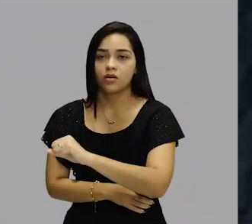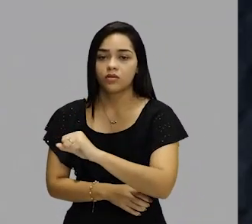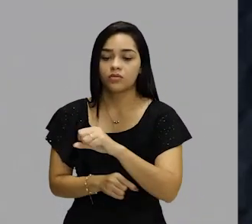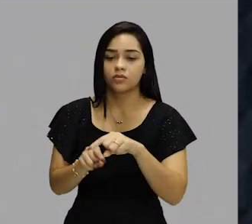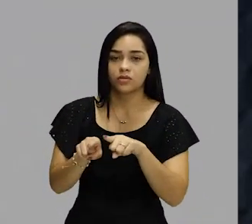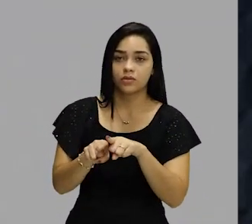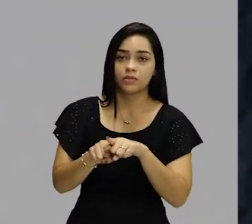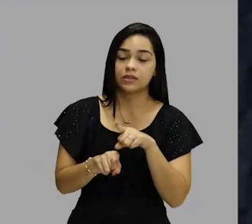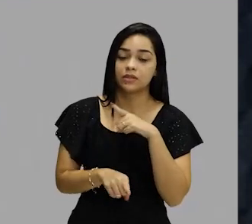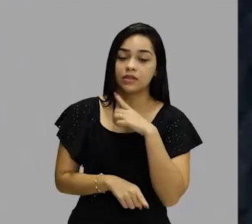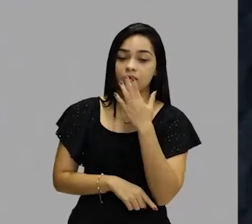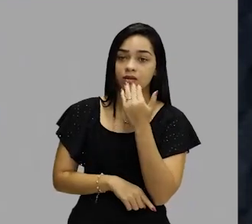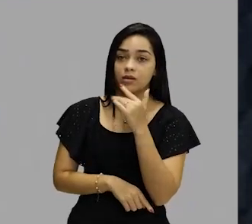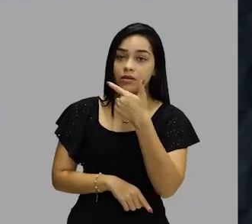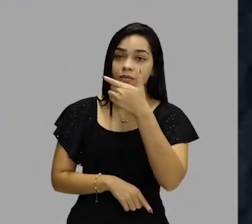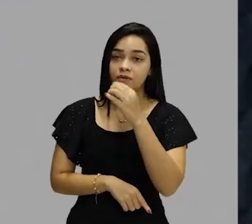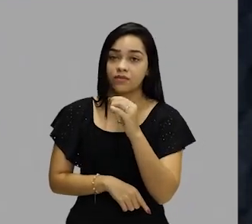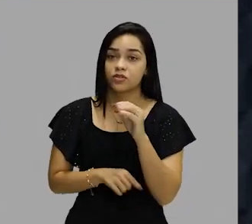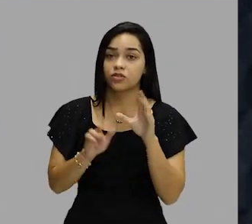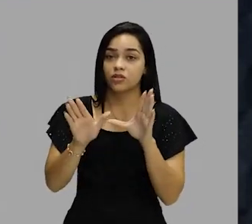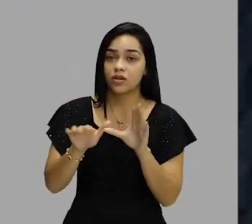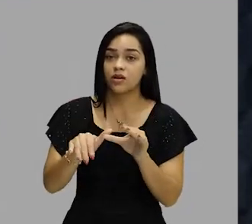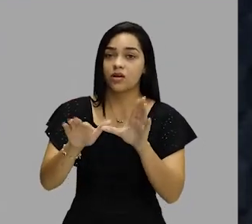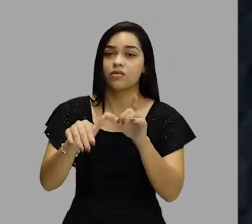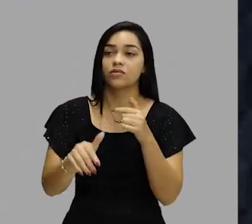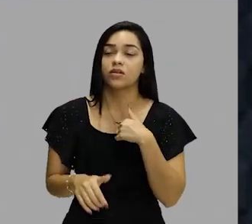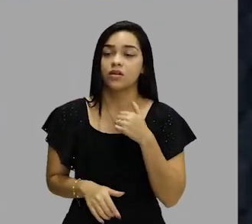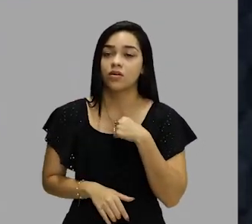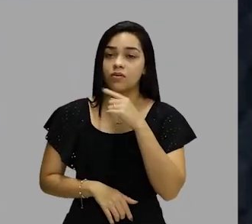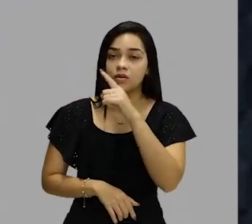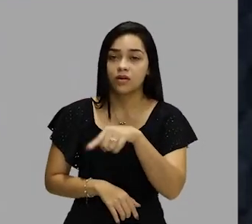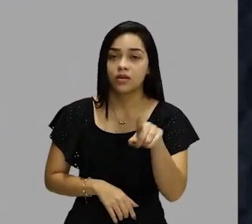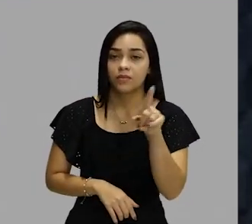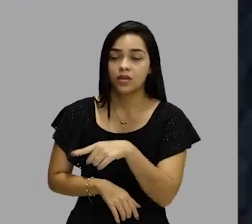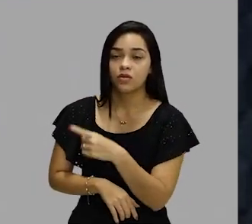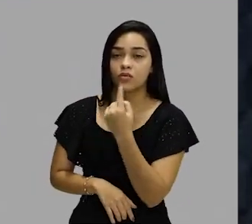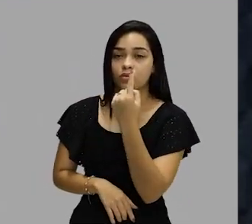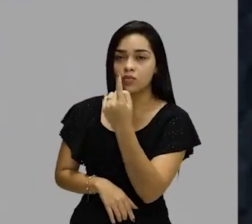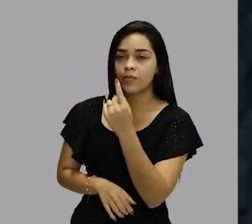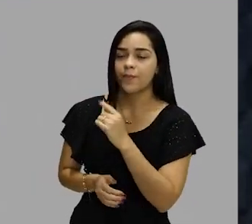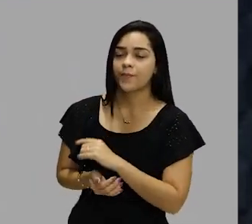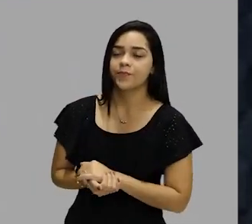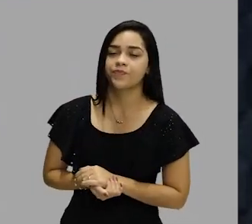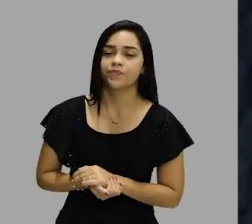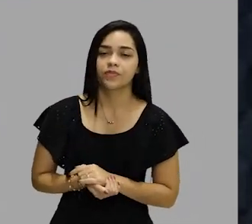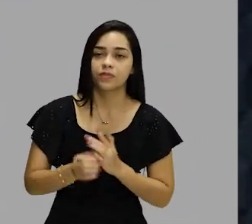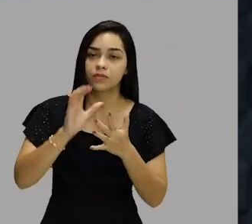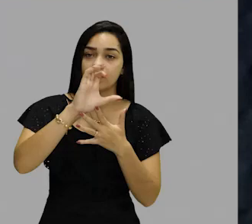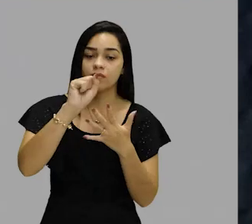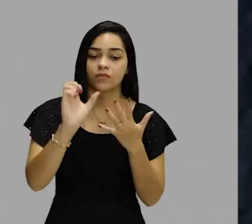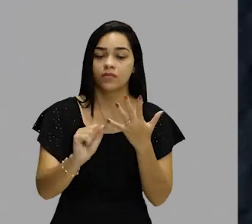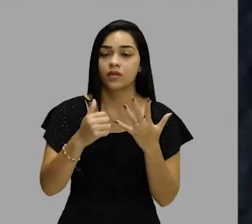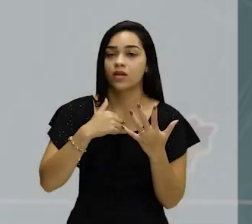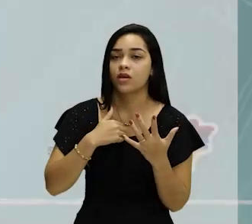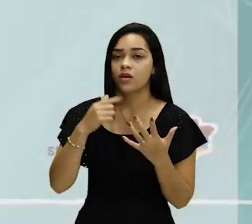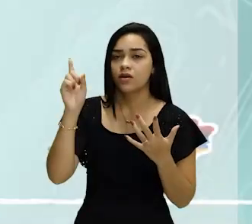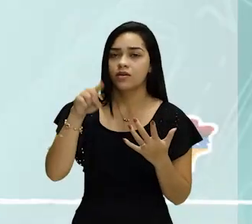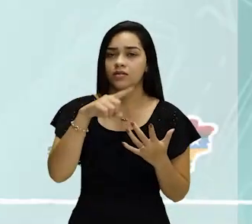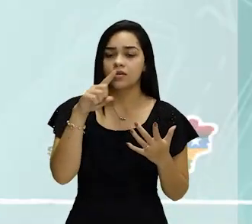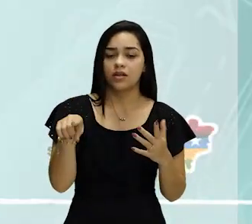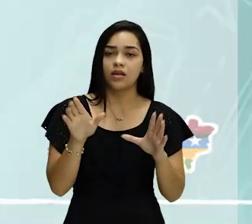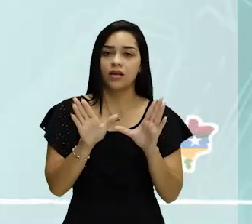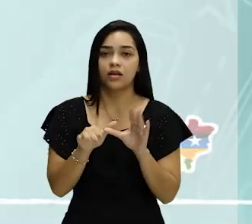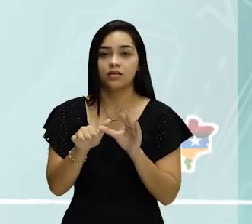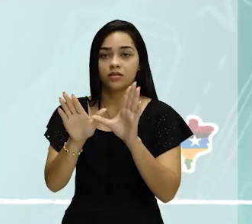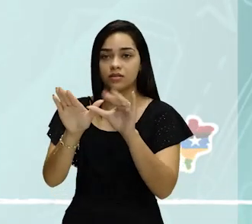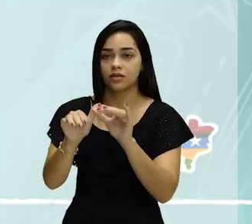alimento para 20 aves. Vamos imaginar que eu vou eliminar um desses indivíduos aqui, dessa cadeia. Vou eliminar aqui as